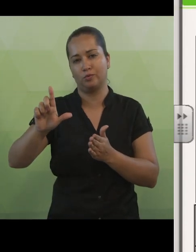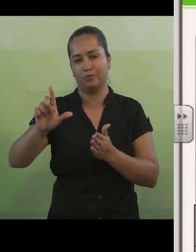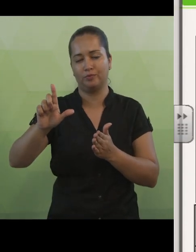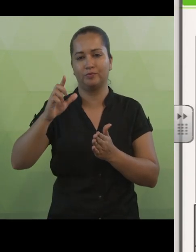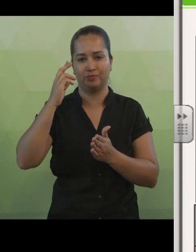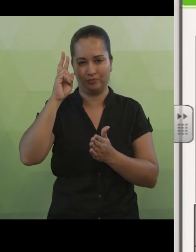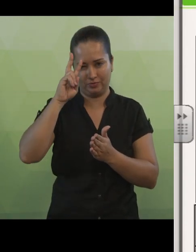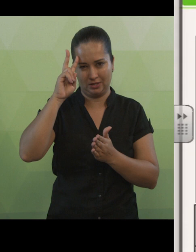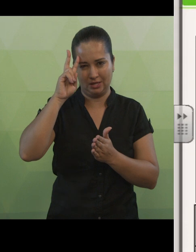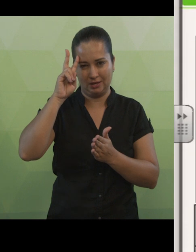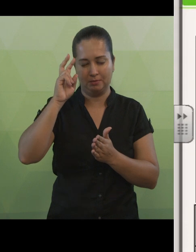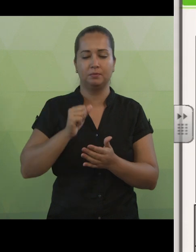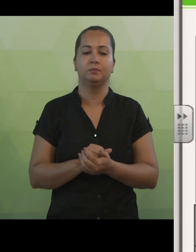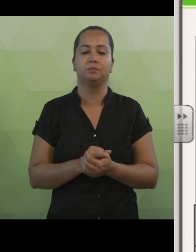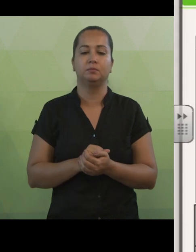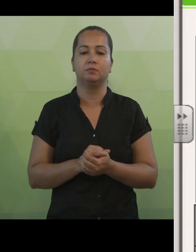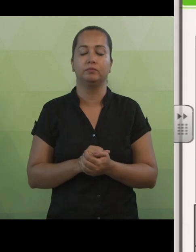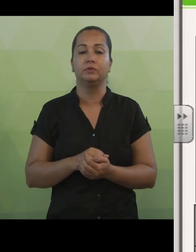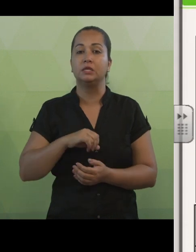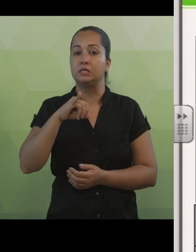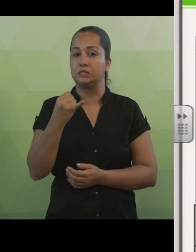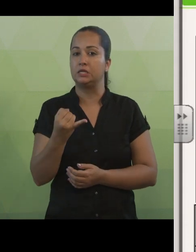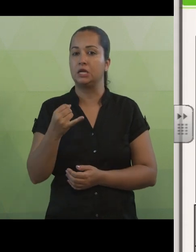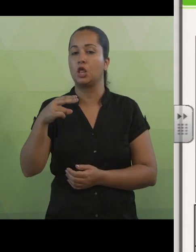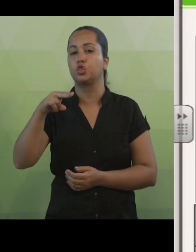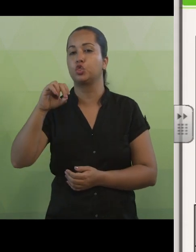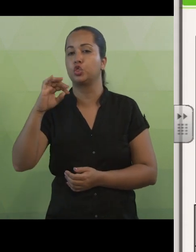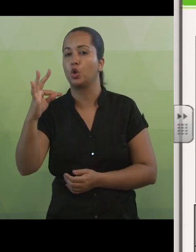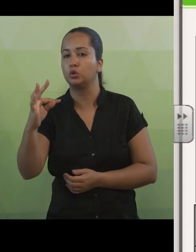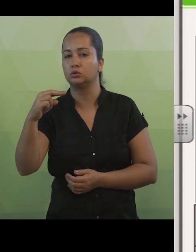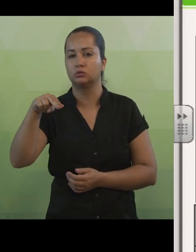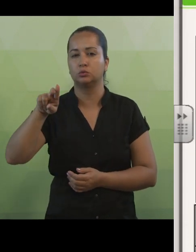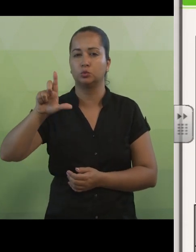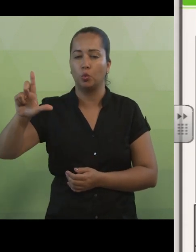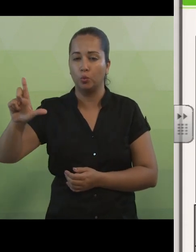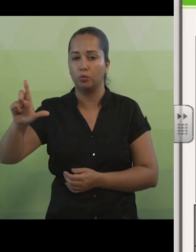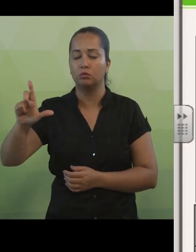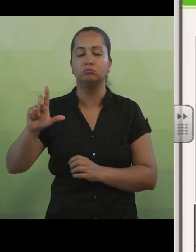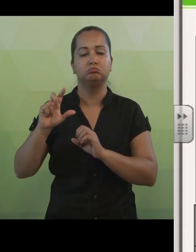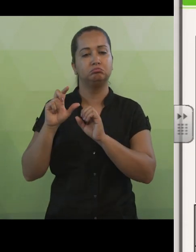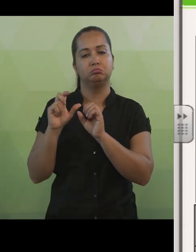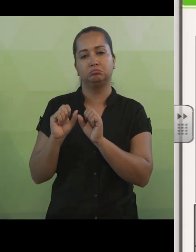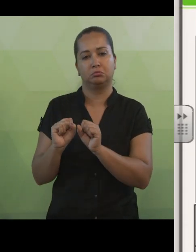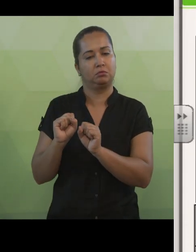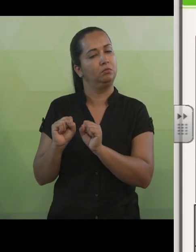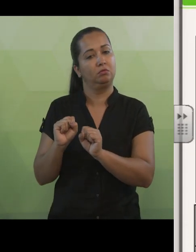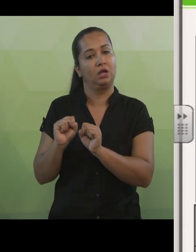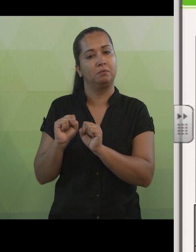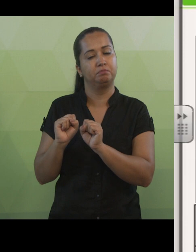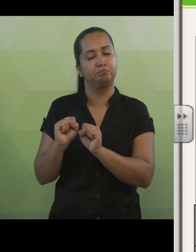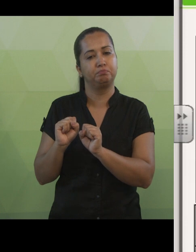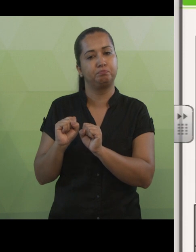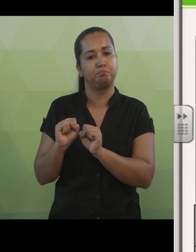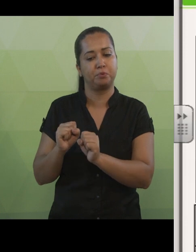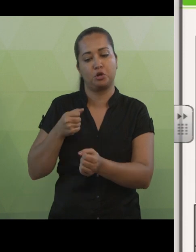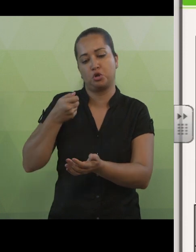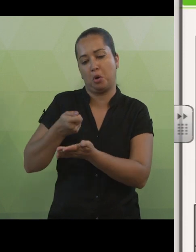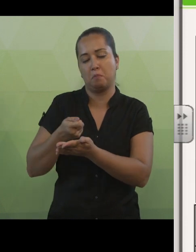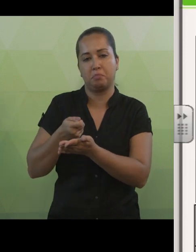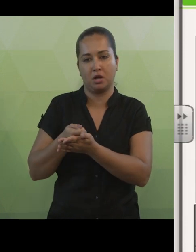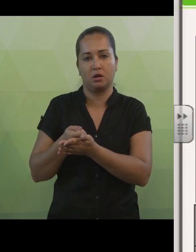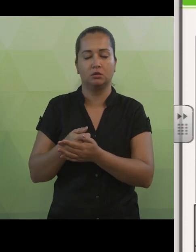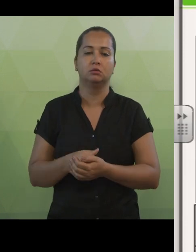lá dos atributos obrigatórios? Se ela é not null, ele é um campo obrigatório. Se ele é null, ele é um campo